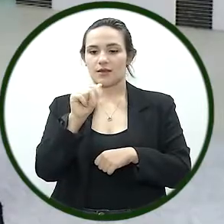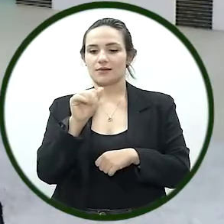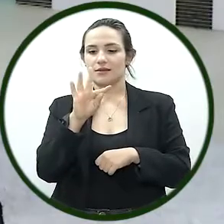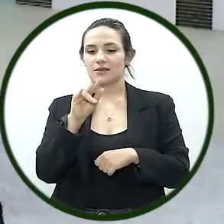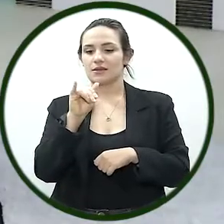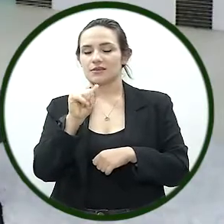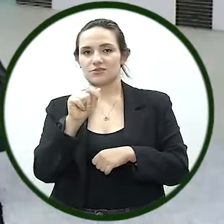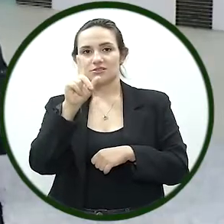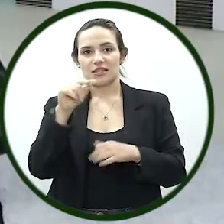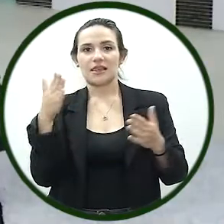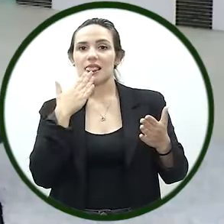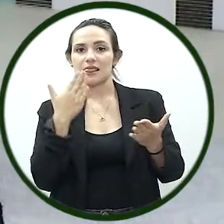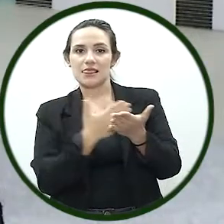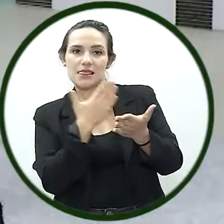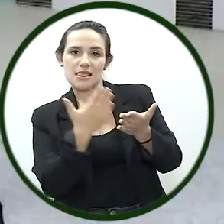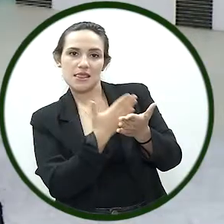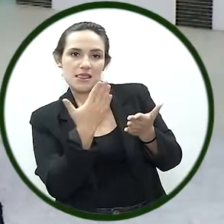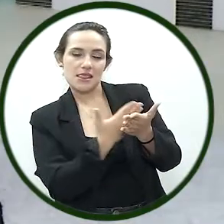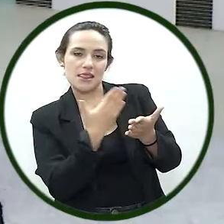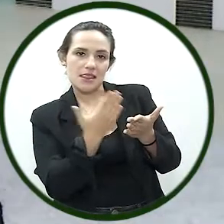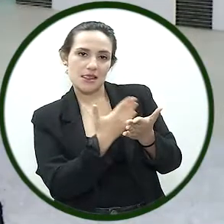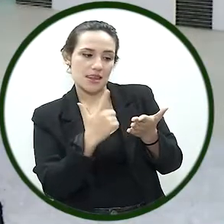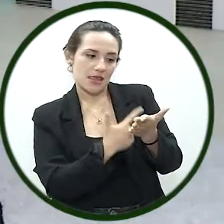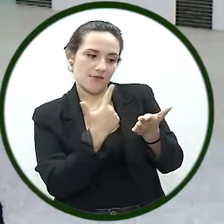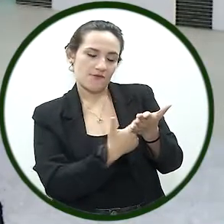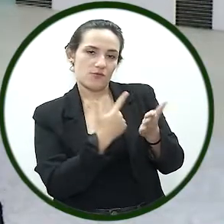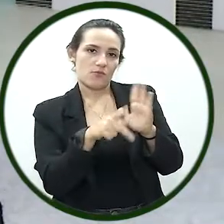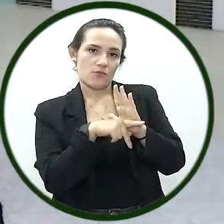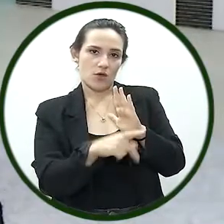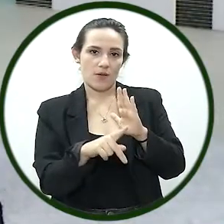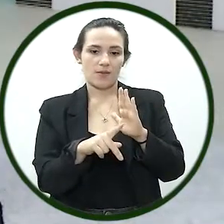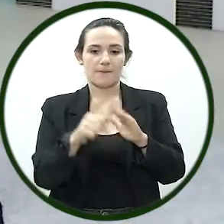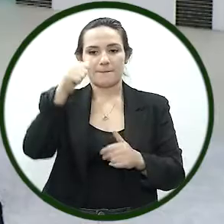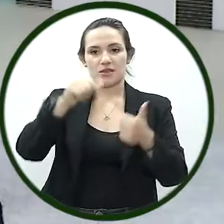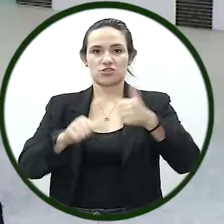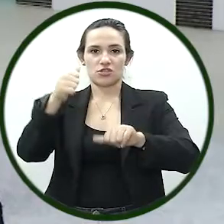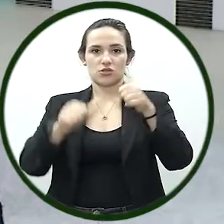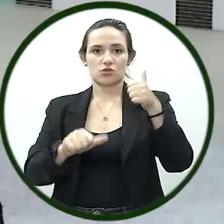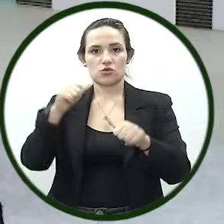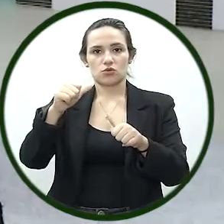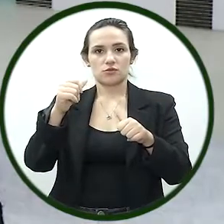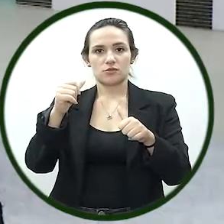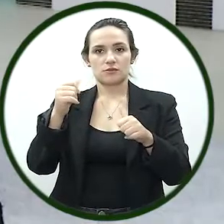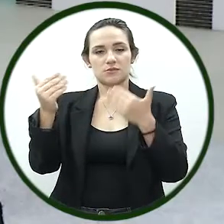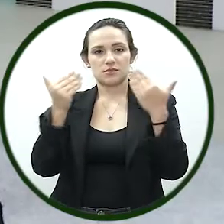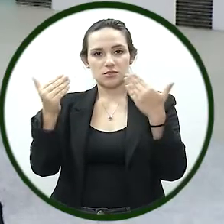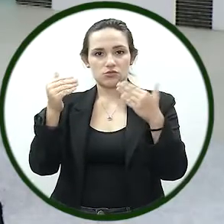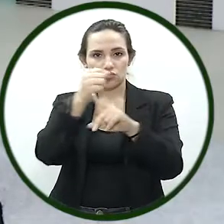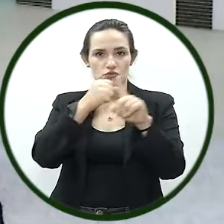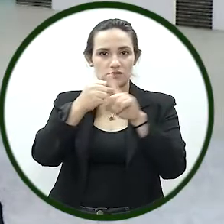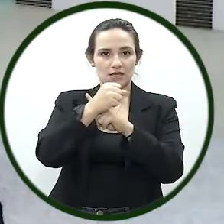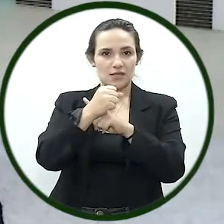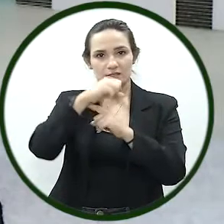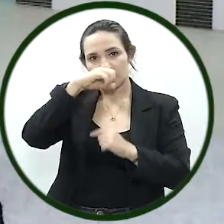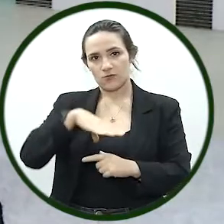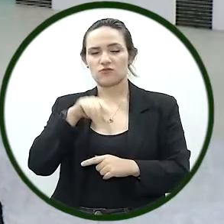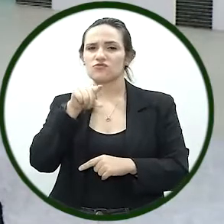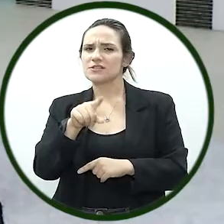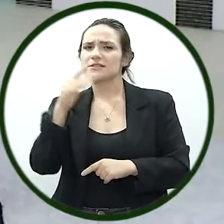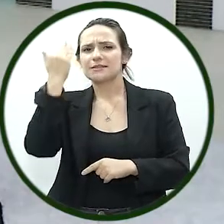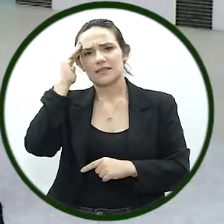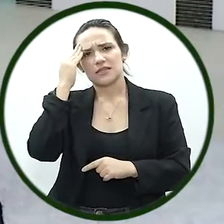Mediadores Psicossociais da Violência. Lendo esse livro, você vai entender toda a construção do significado da palavra